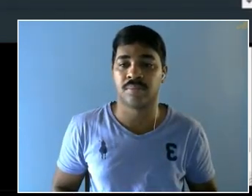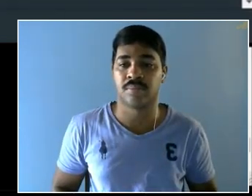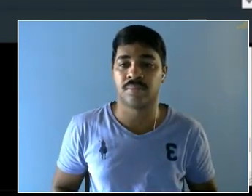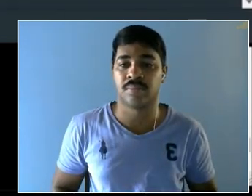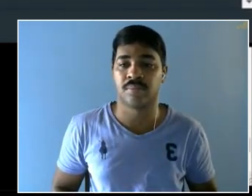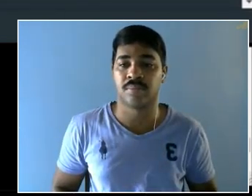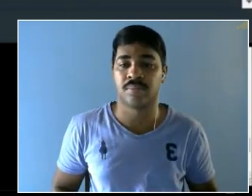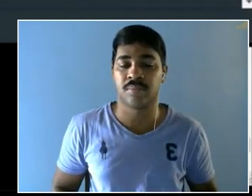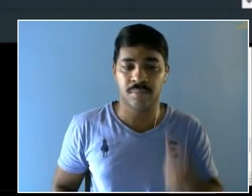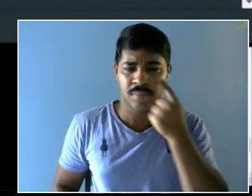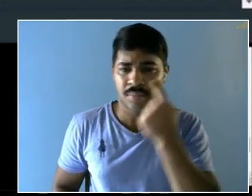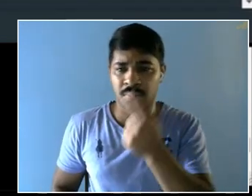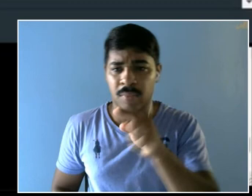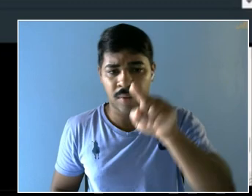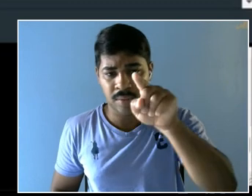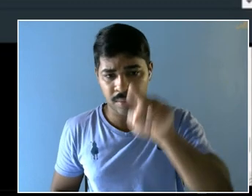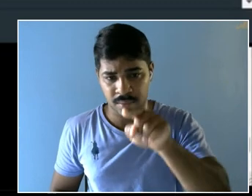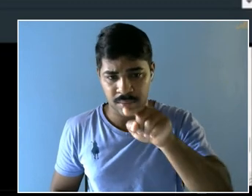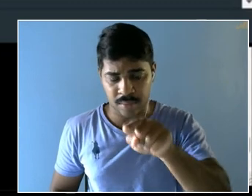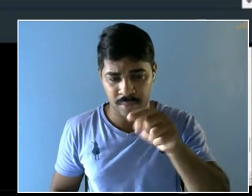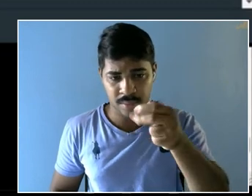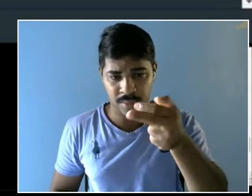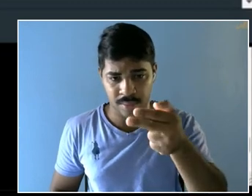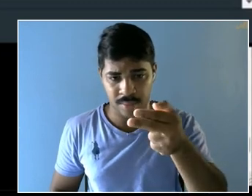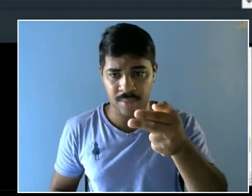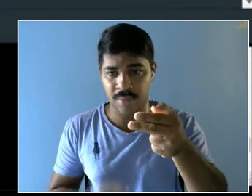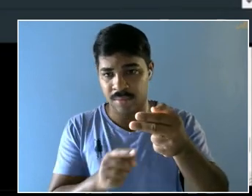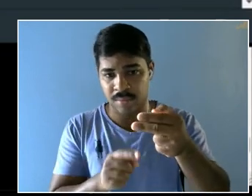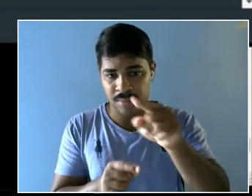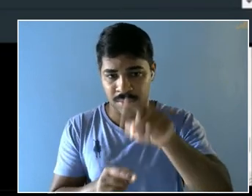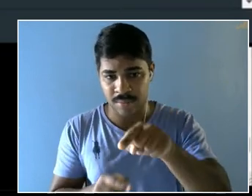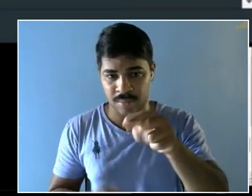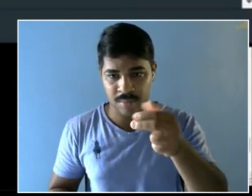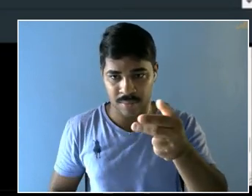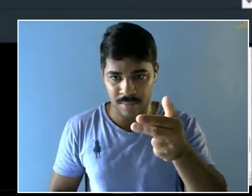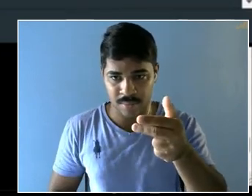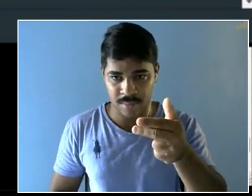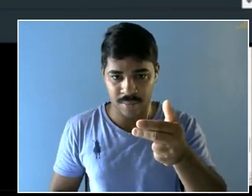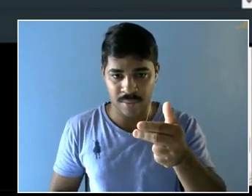for diferente de, vamos fazer uma senha difícil aqui,